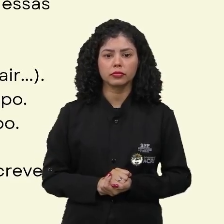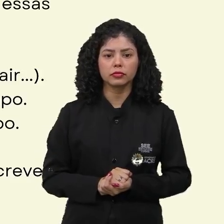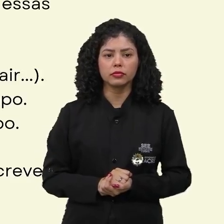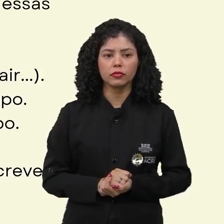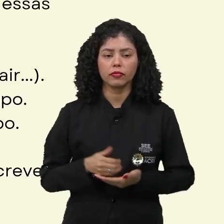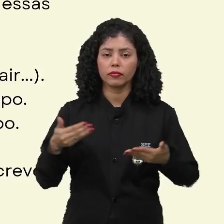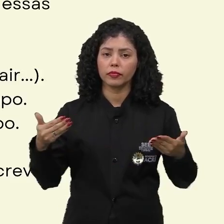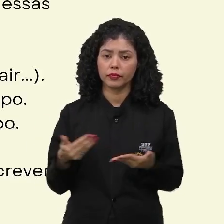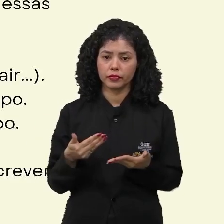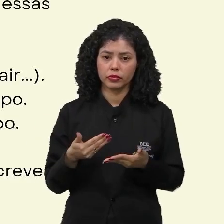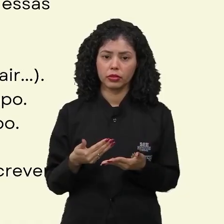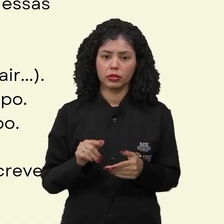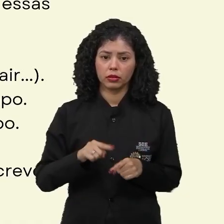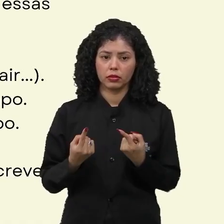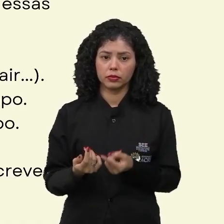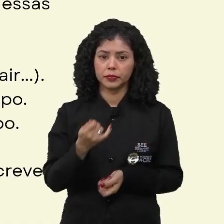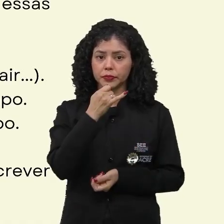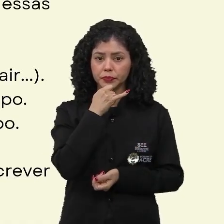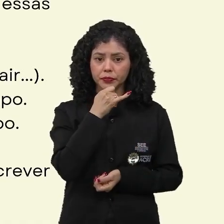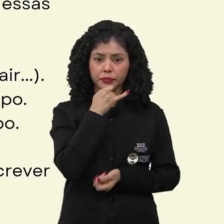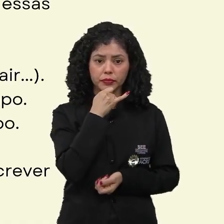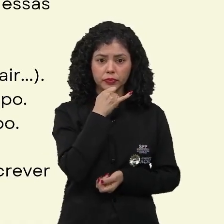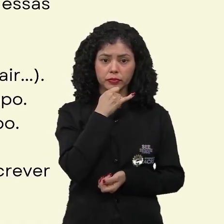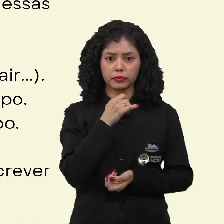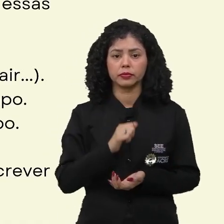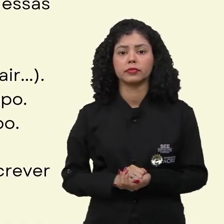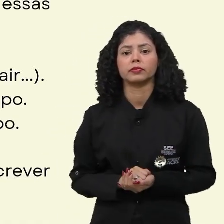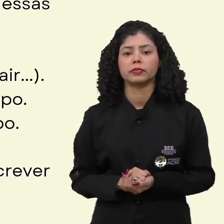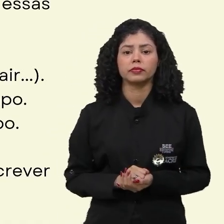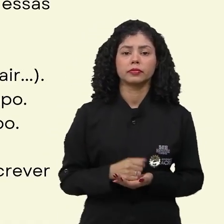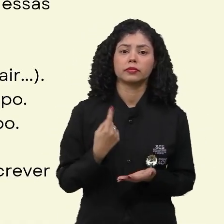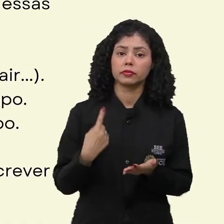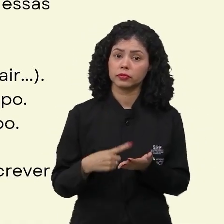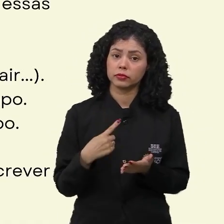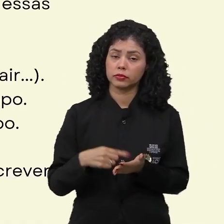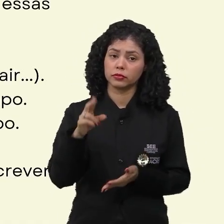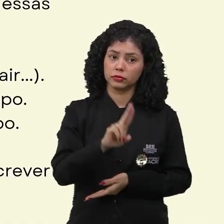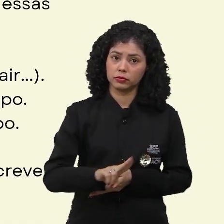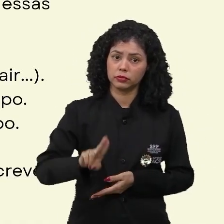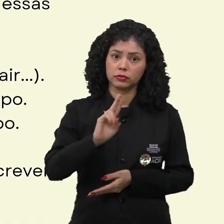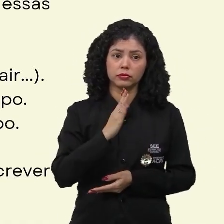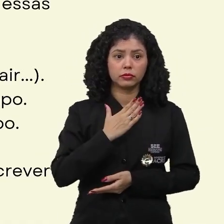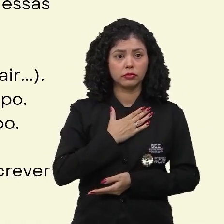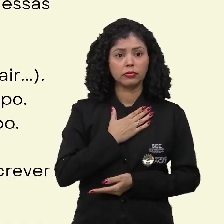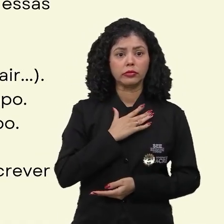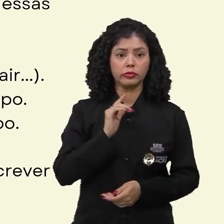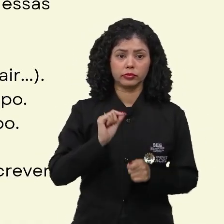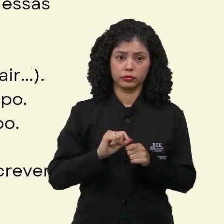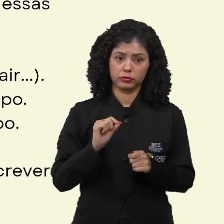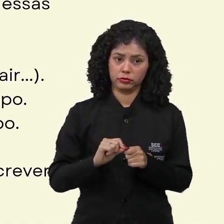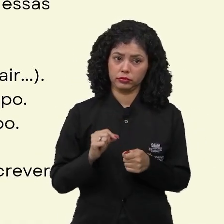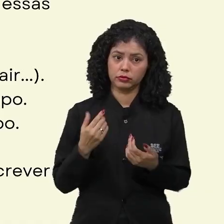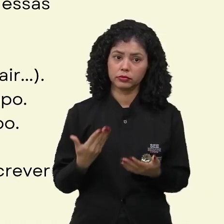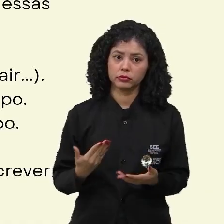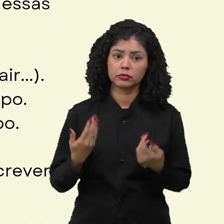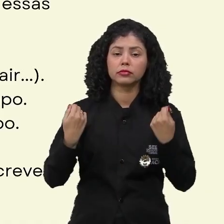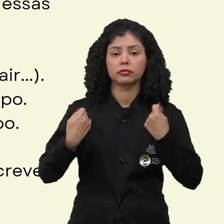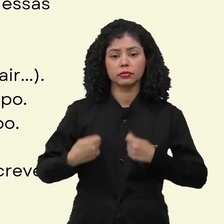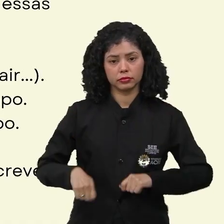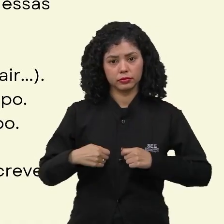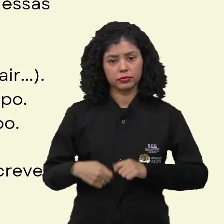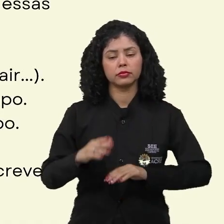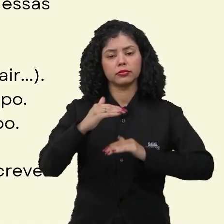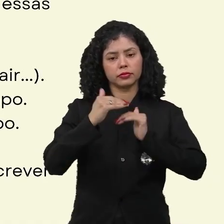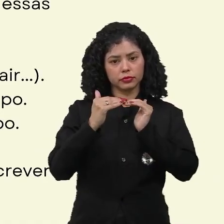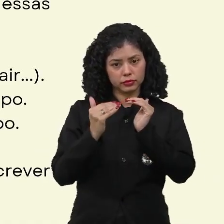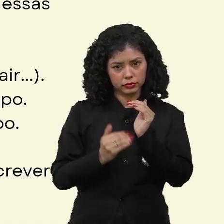E agora vamos para mais um exemplo. Não se deve usar para mim fazer. Por isso que tem toda